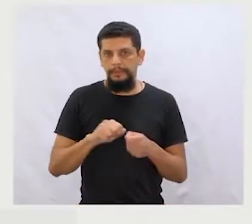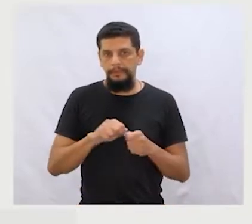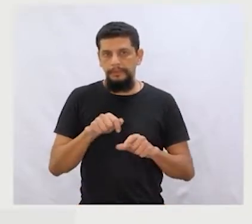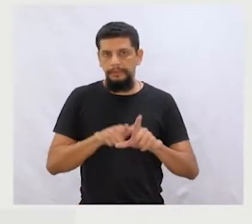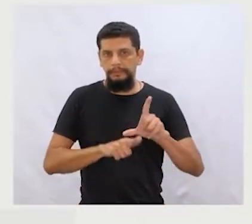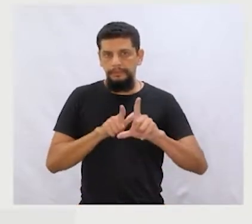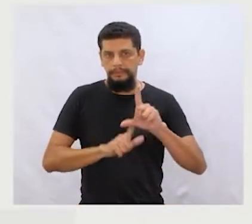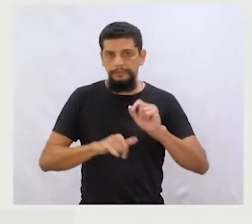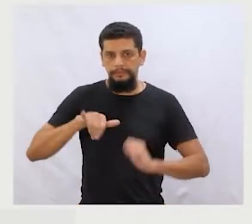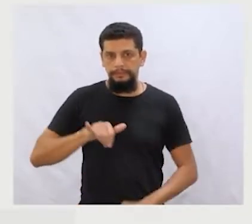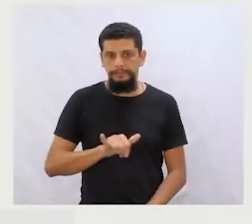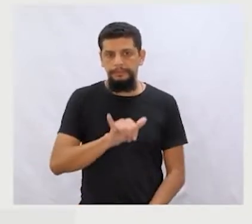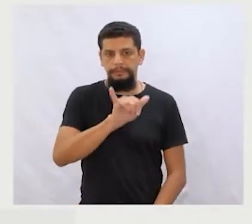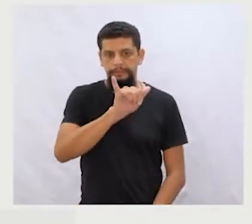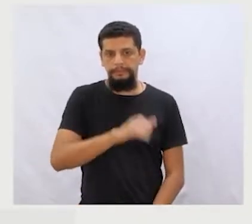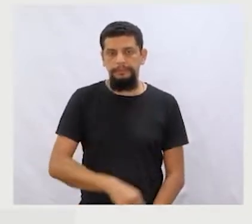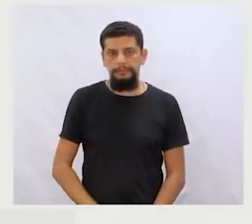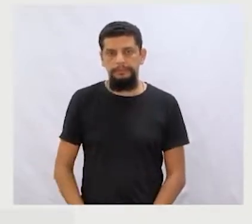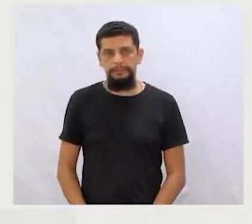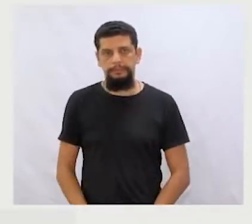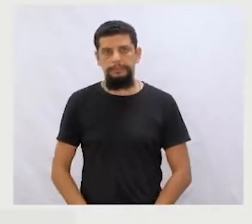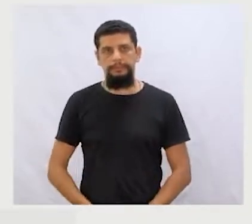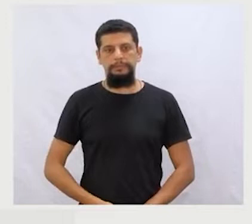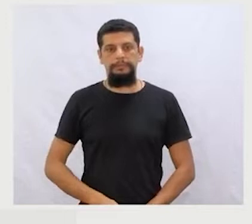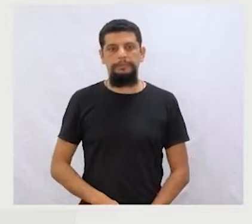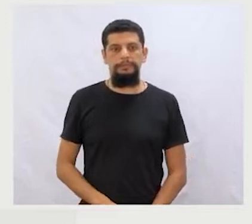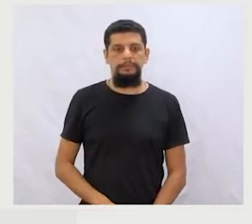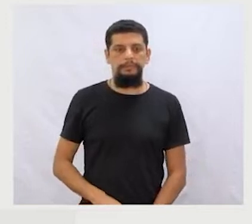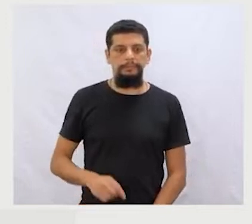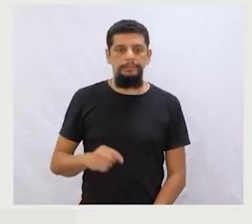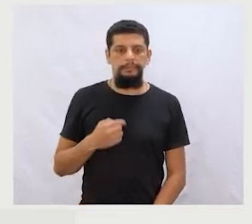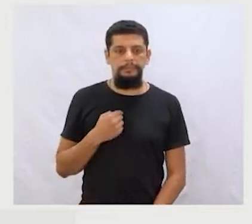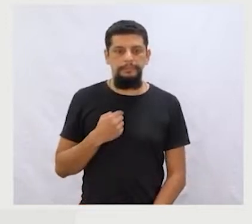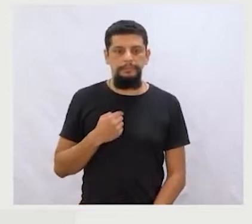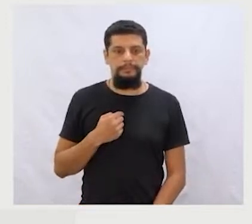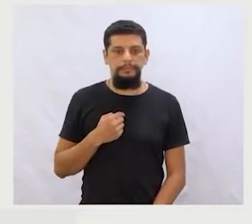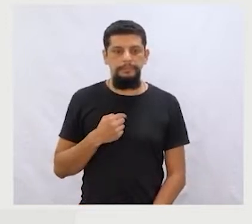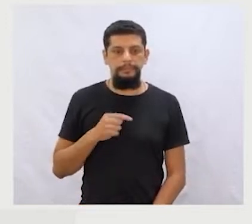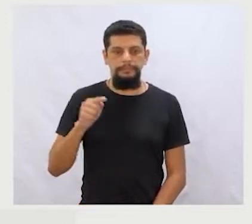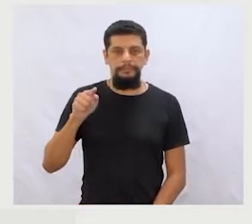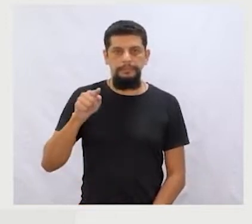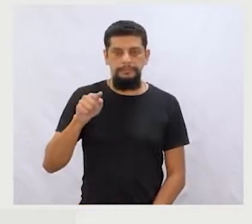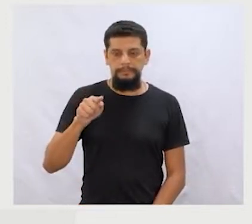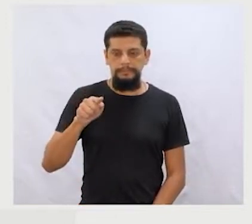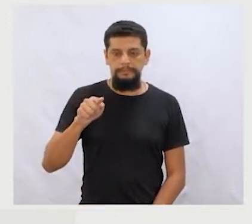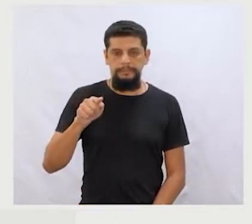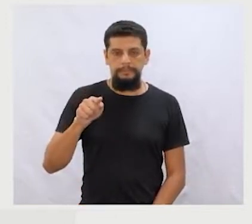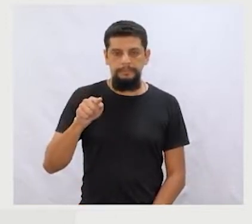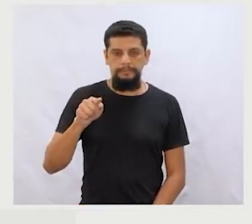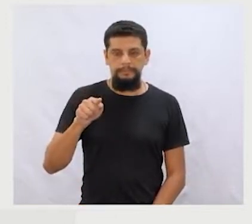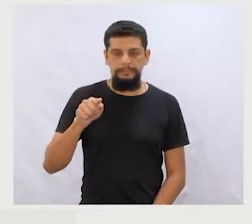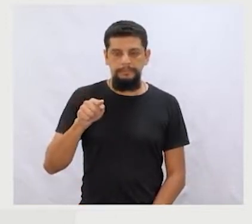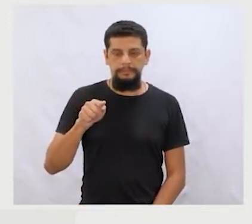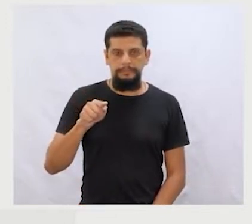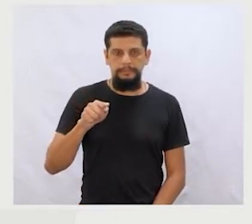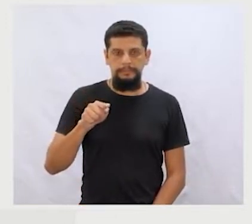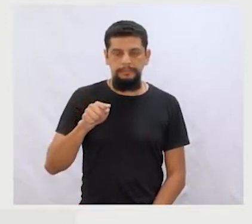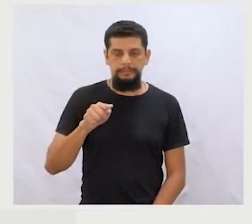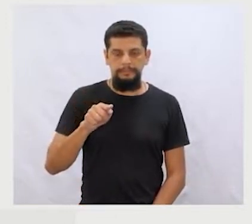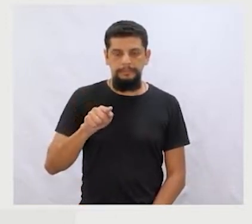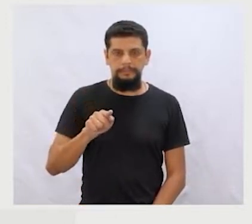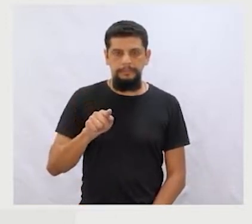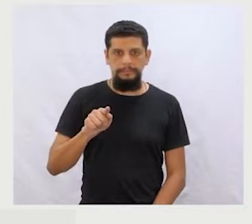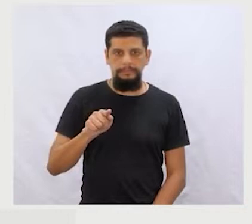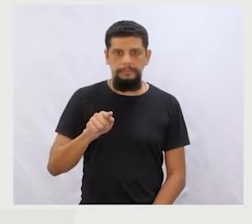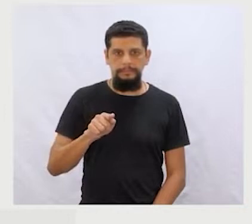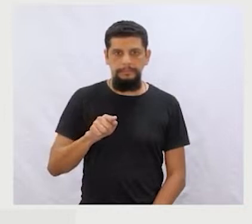Para eu fazer o traçado da letra Y, eu vou fazer uma linha reta inclinada